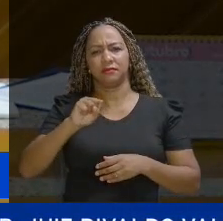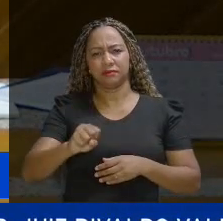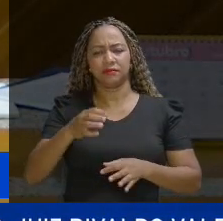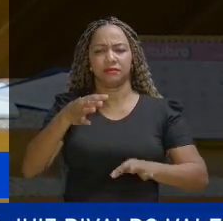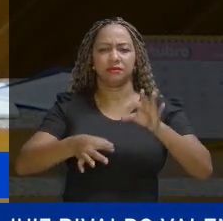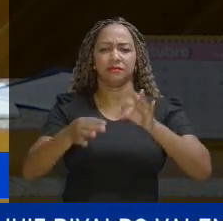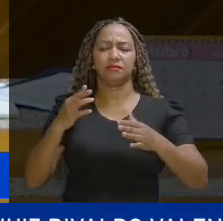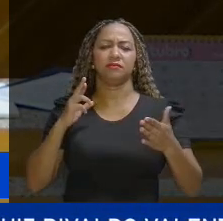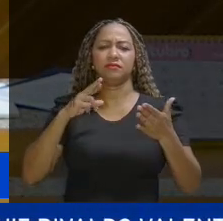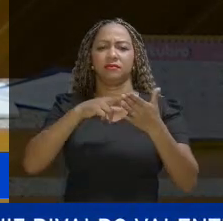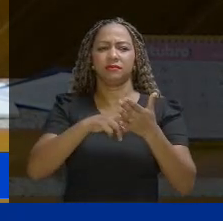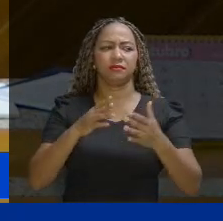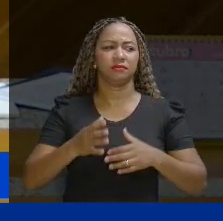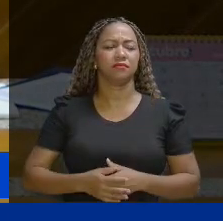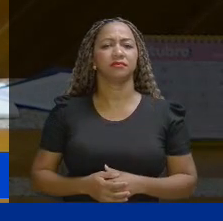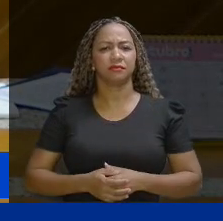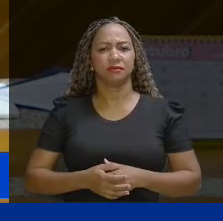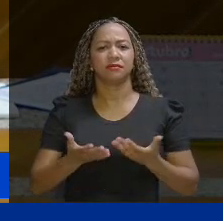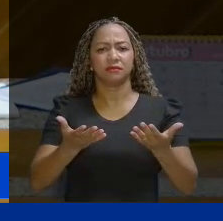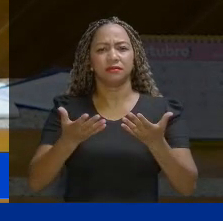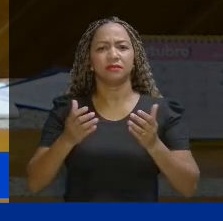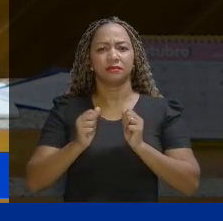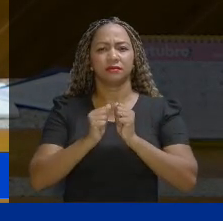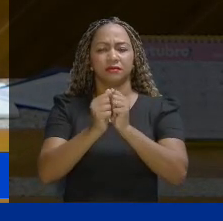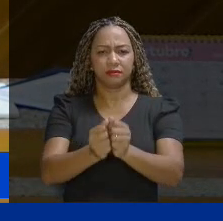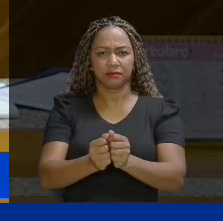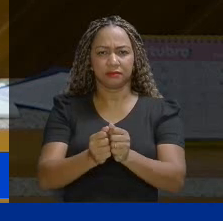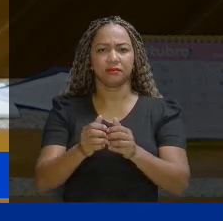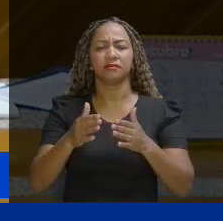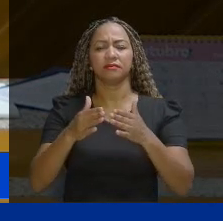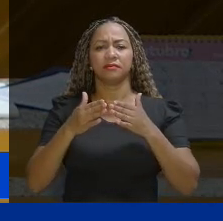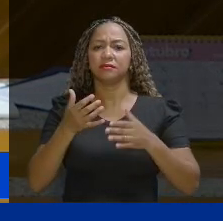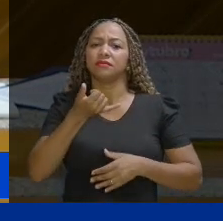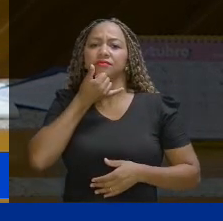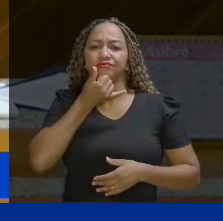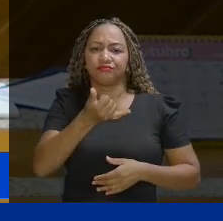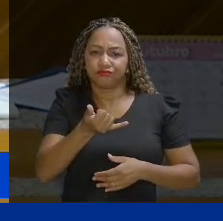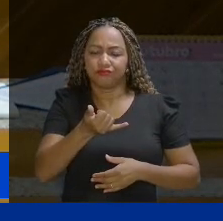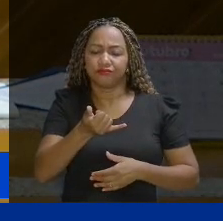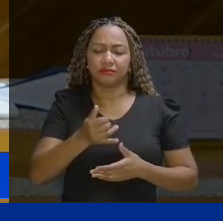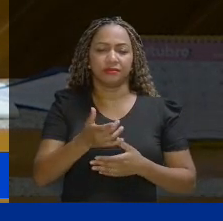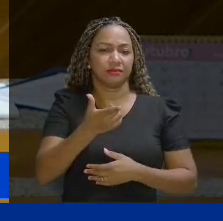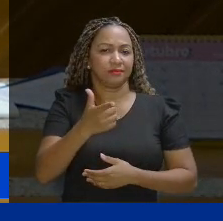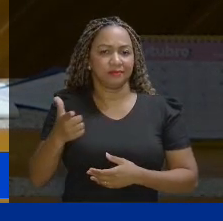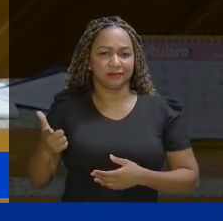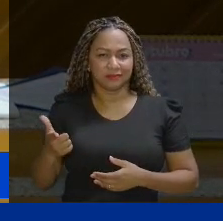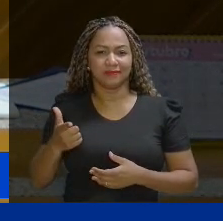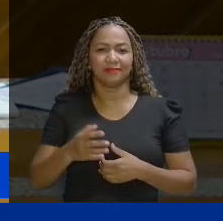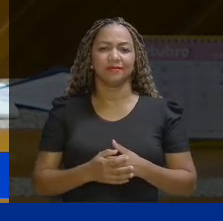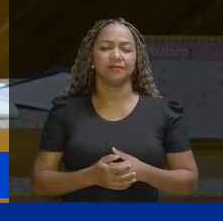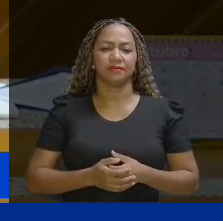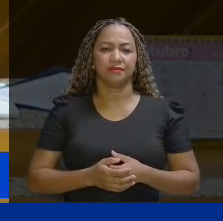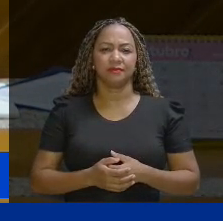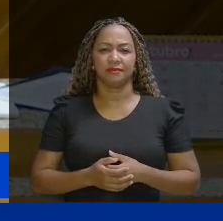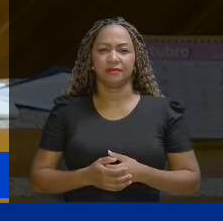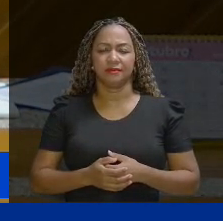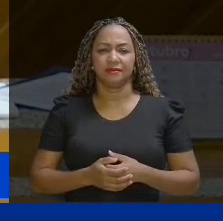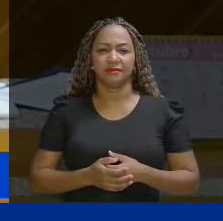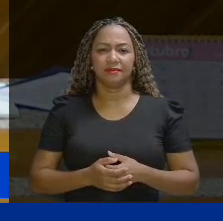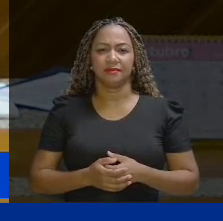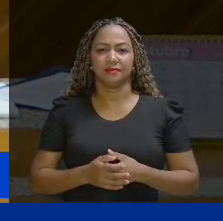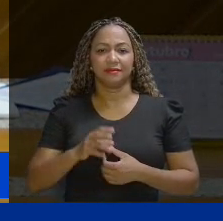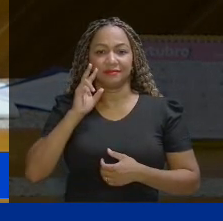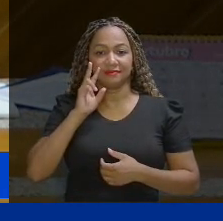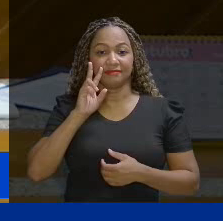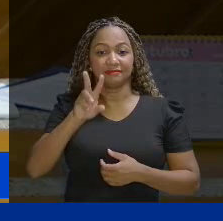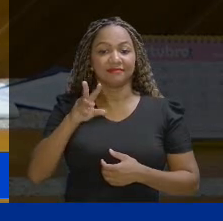voto do juiz relator. Quero aqui acompanhar os colegas. Eu peço desculpa, não tinha